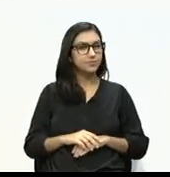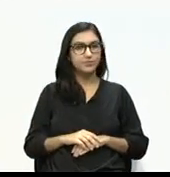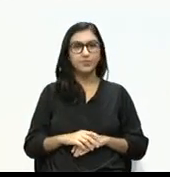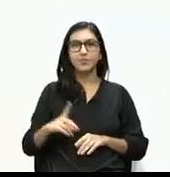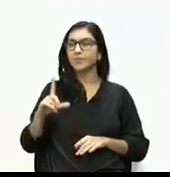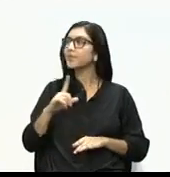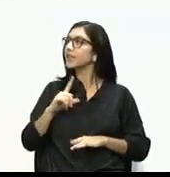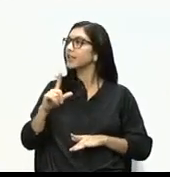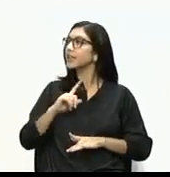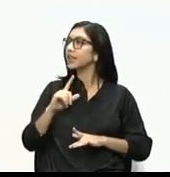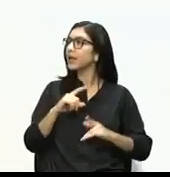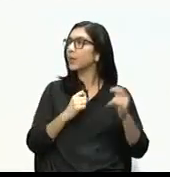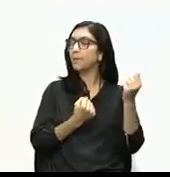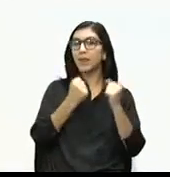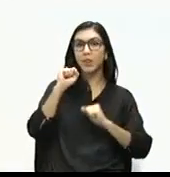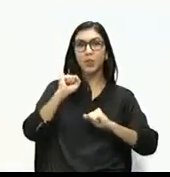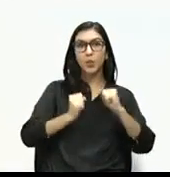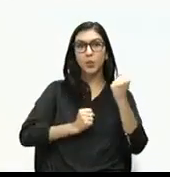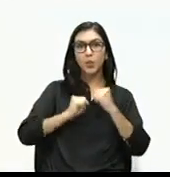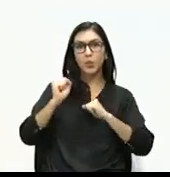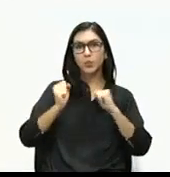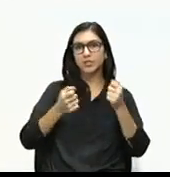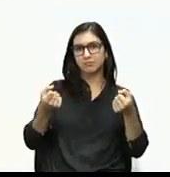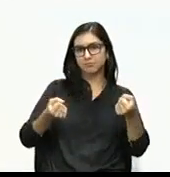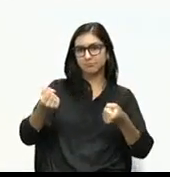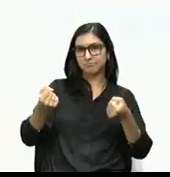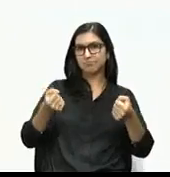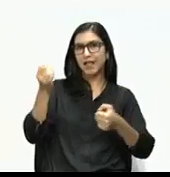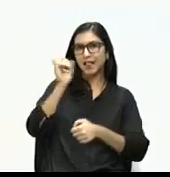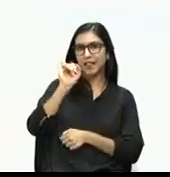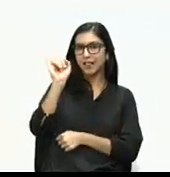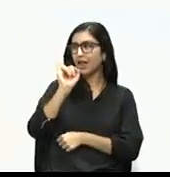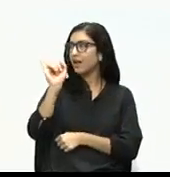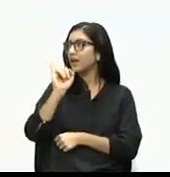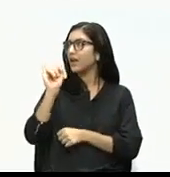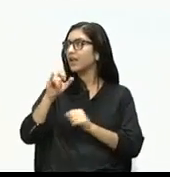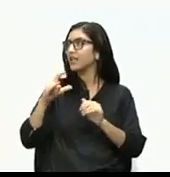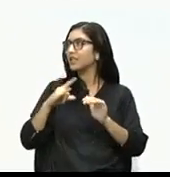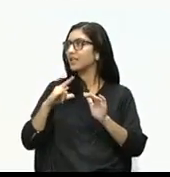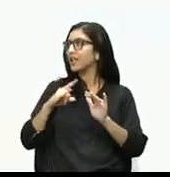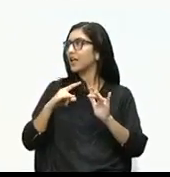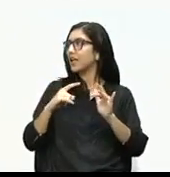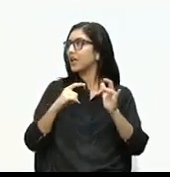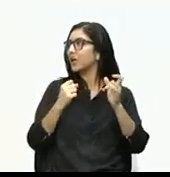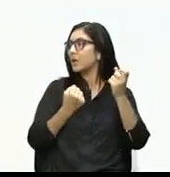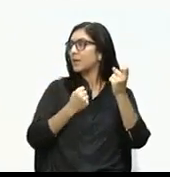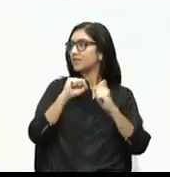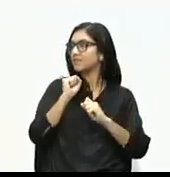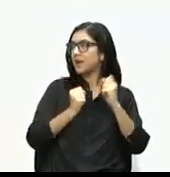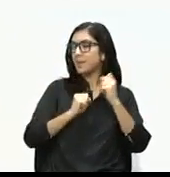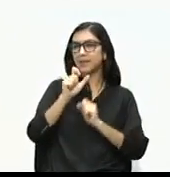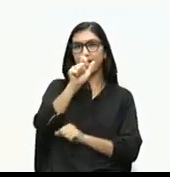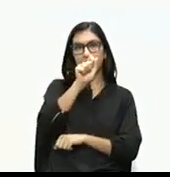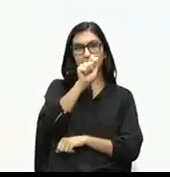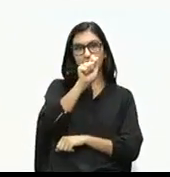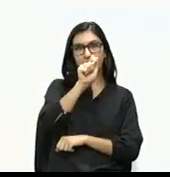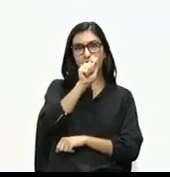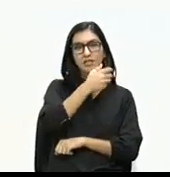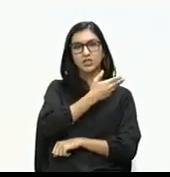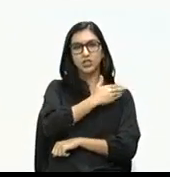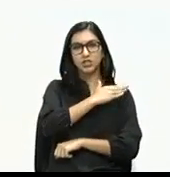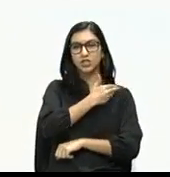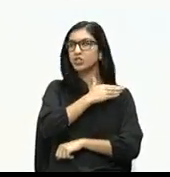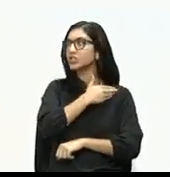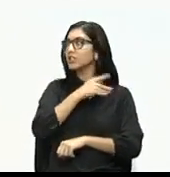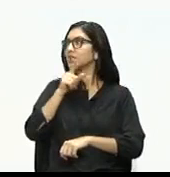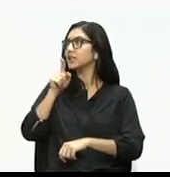uma indústria automobilística italiana, montou uma fábrica A na Argentina e uma fábrica B